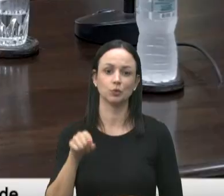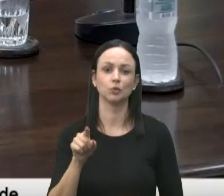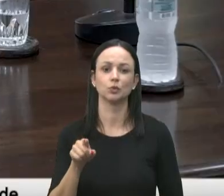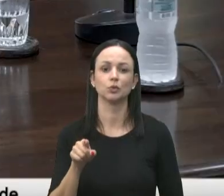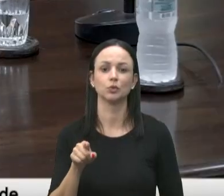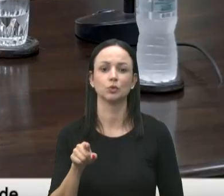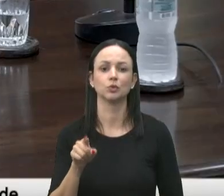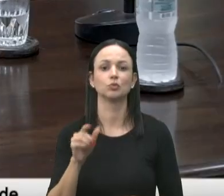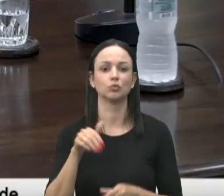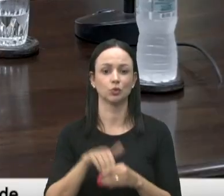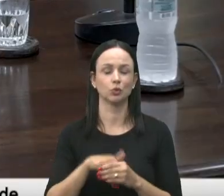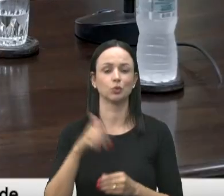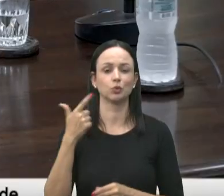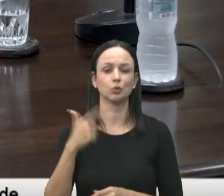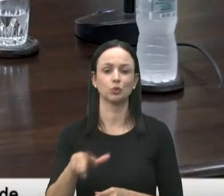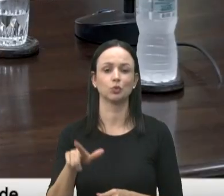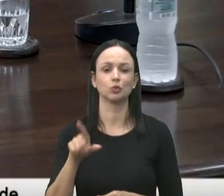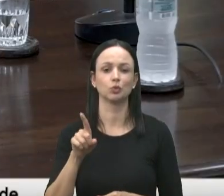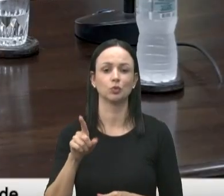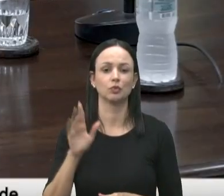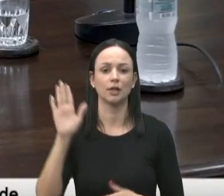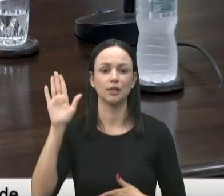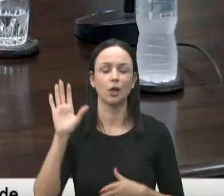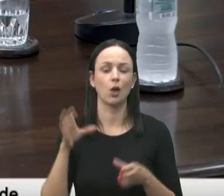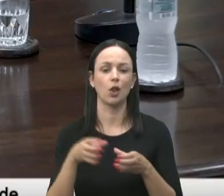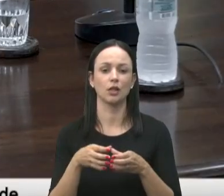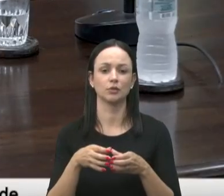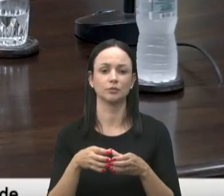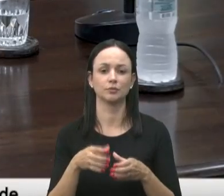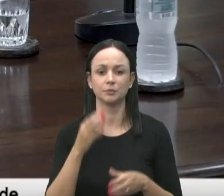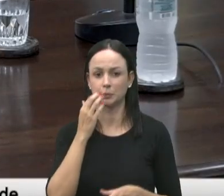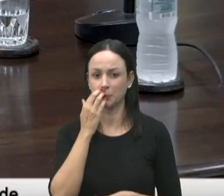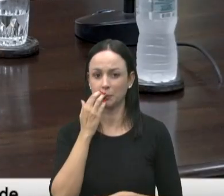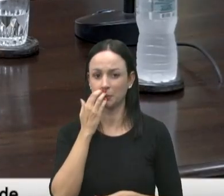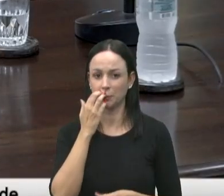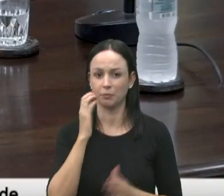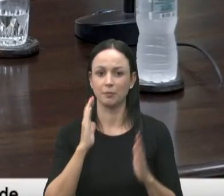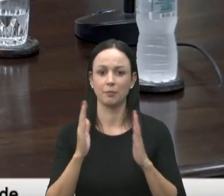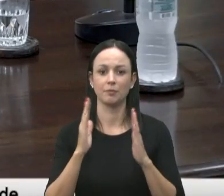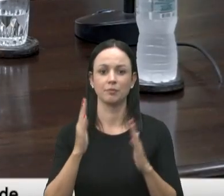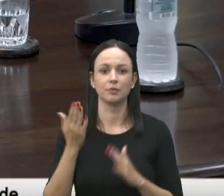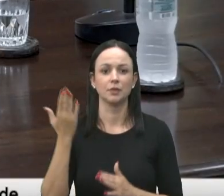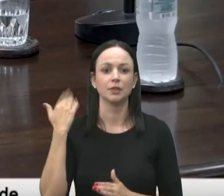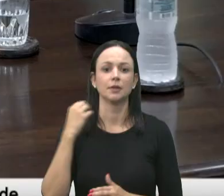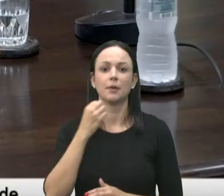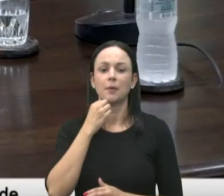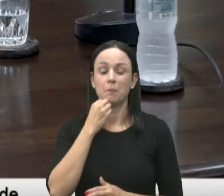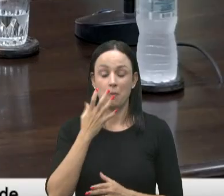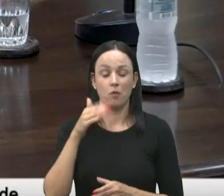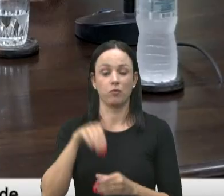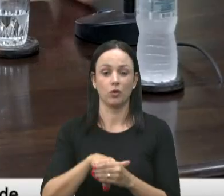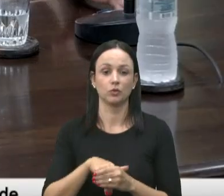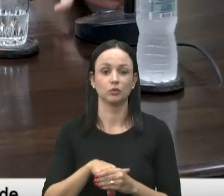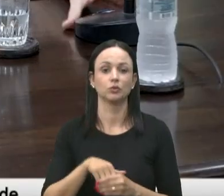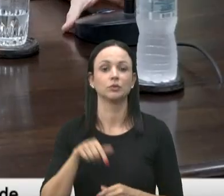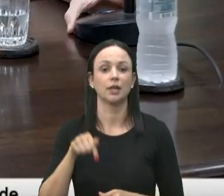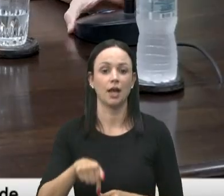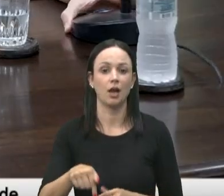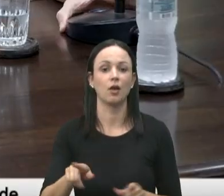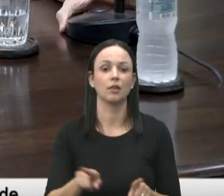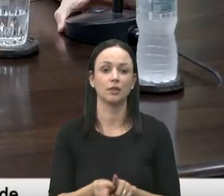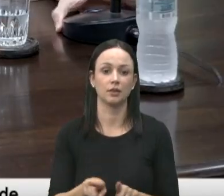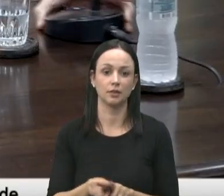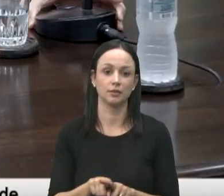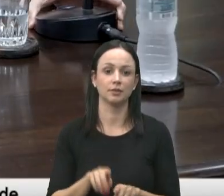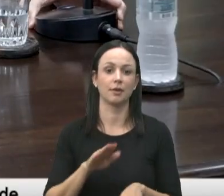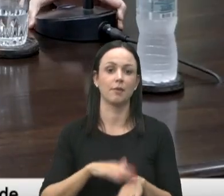se reelegeu, candidatura coletiva. O mandato passado ela foi muito bem votada e nesse ela foi